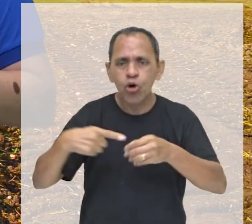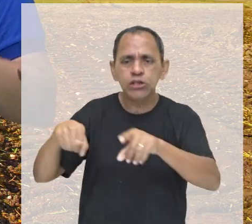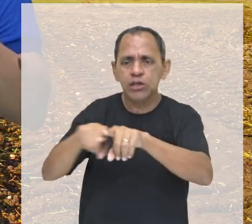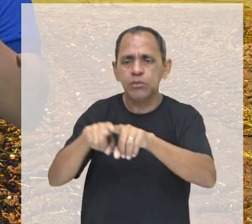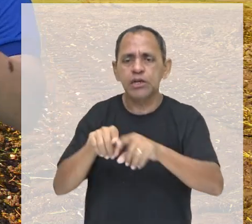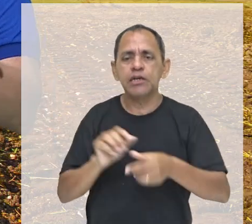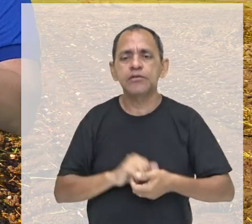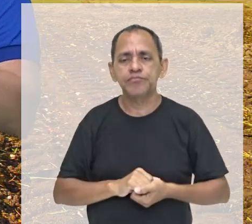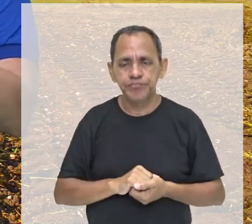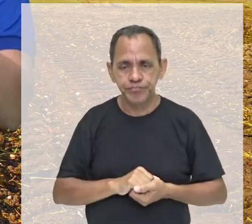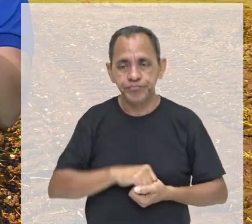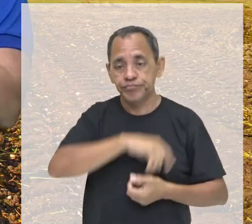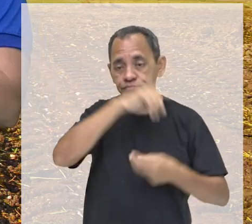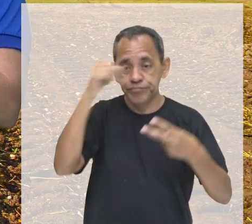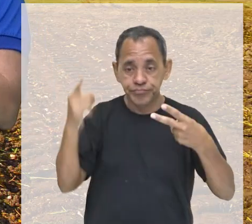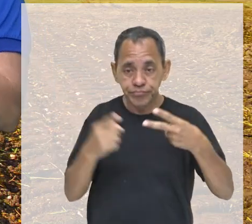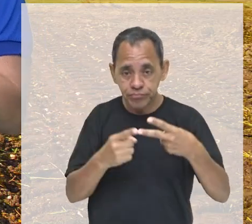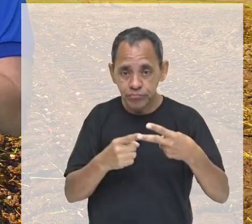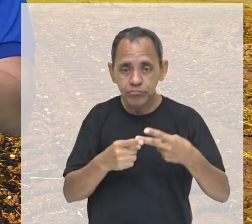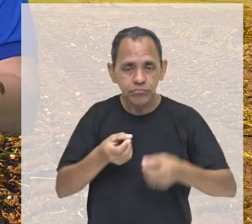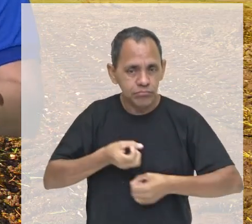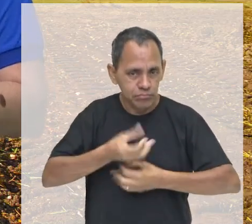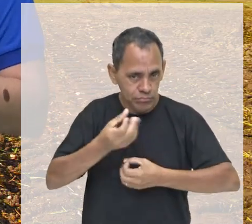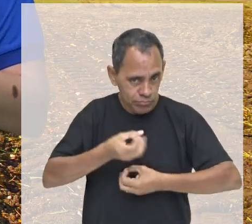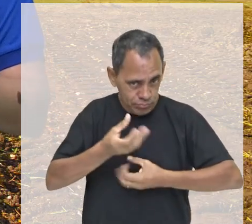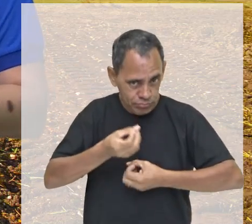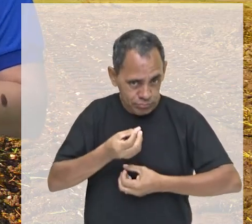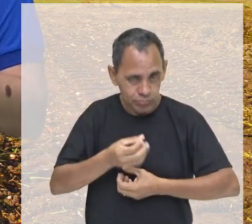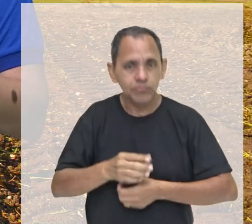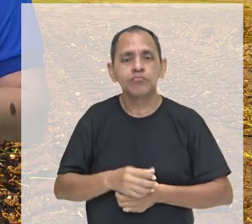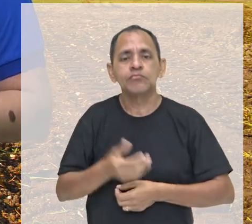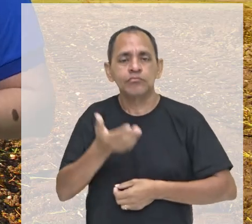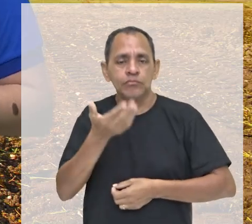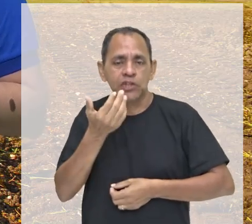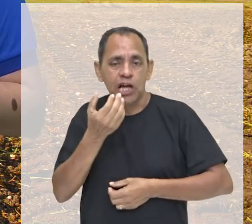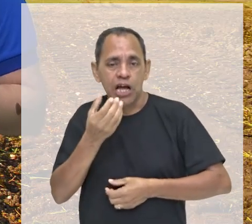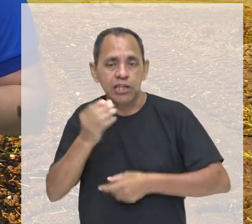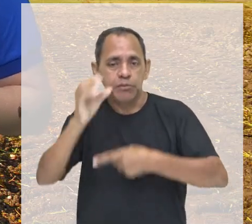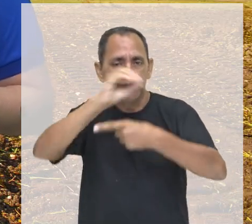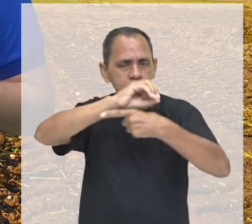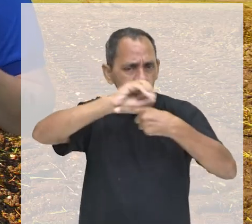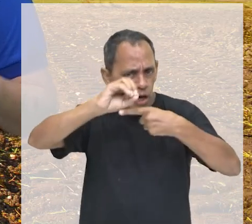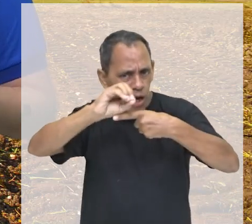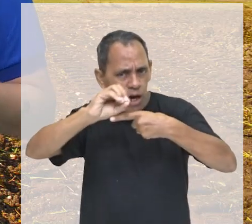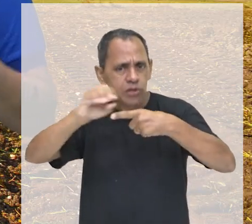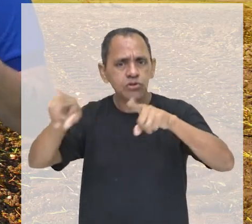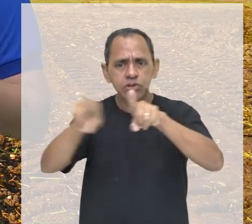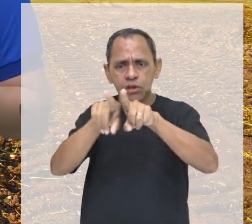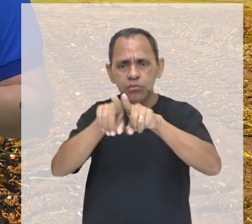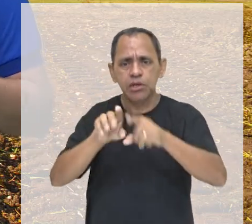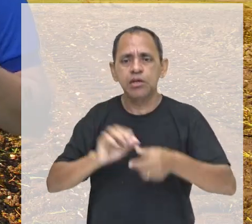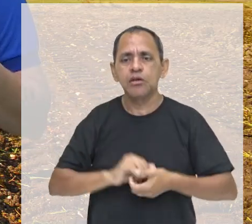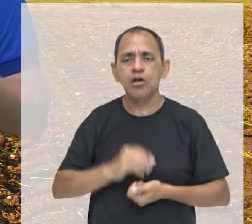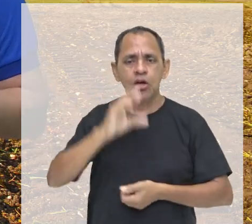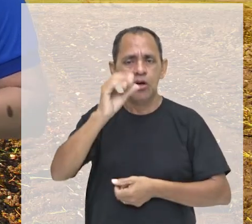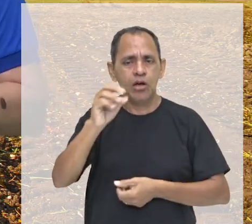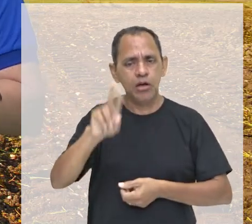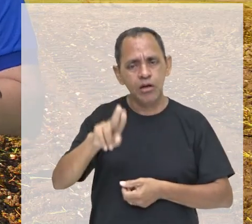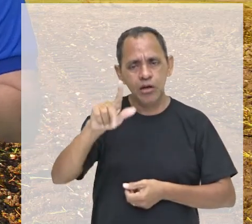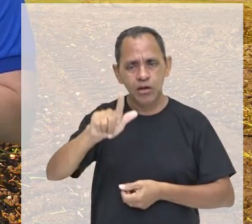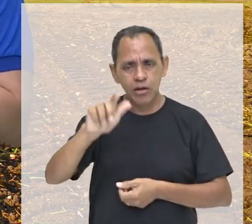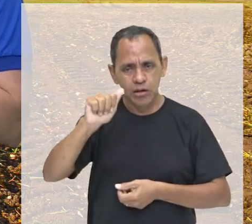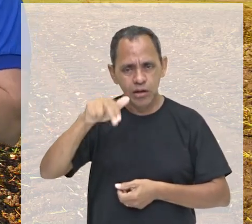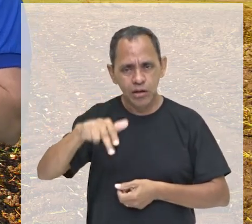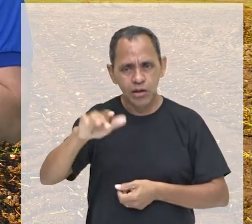atividade realizada vai ser a produção dos alimentos orgânicos, onde hoje em dia a gente procura muito, né, os alimentos orgânicos, sem a utilização ali